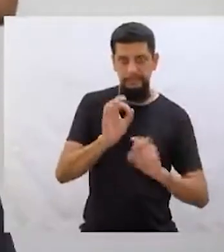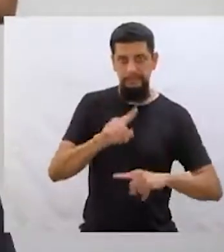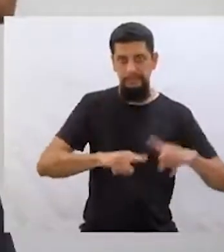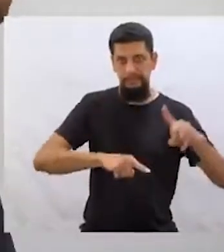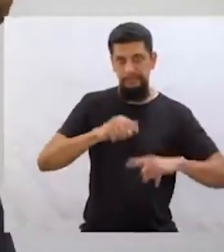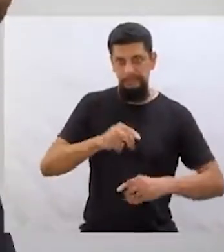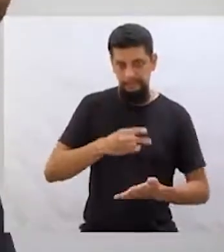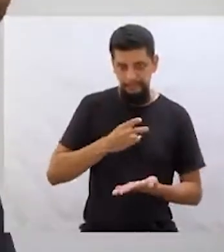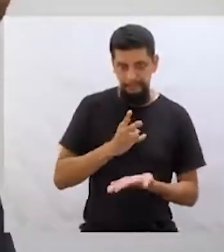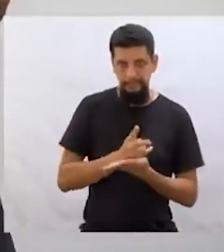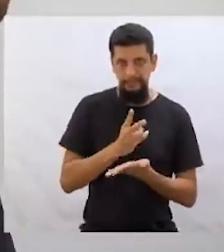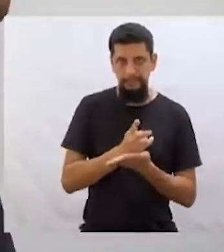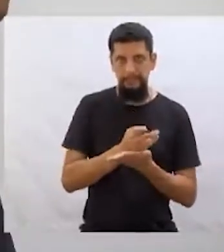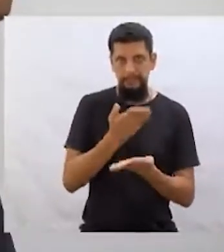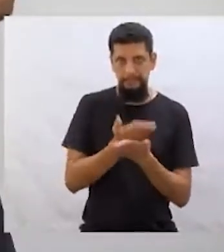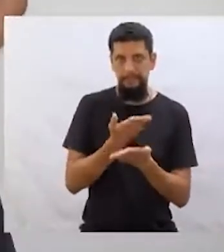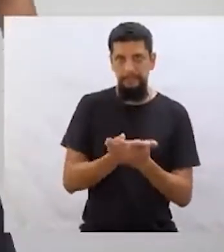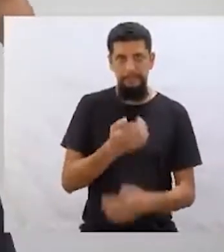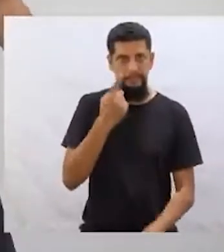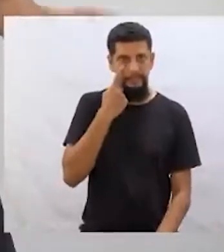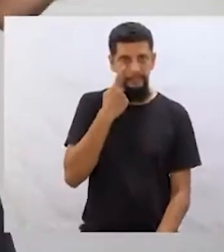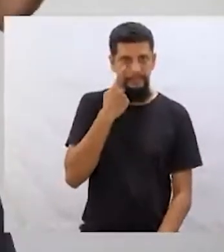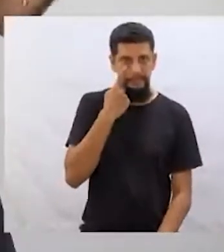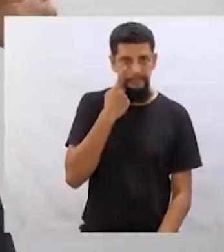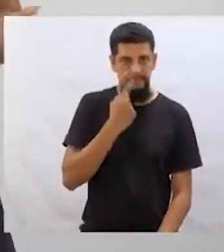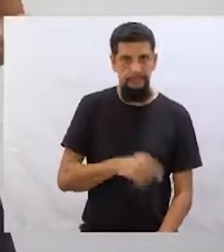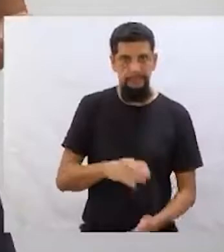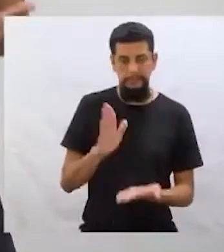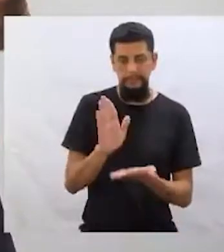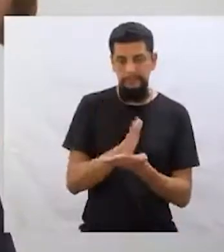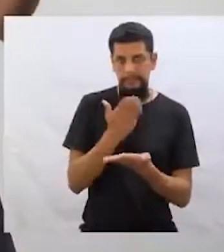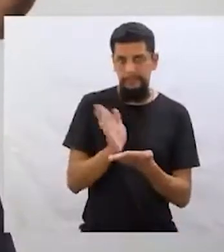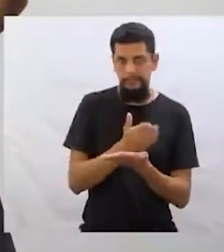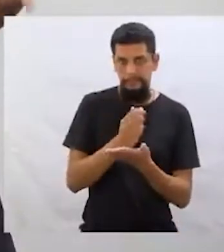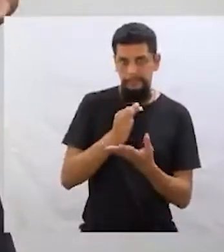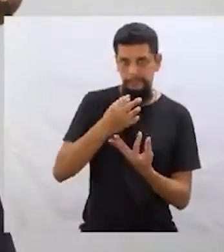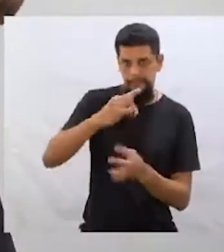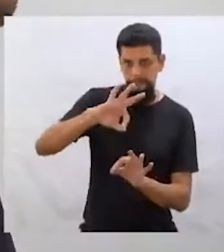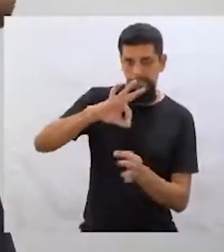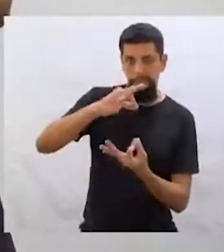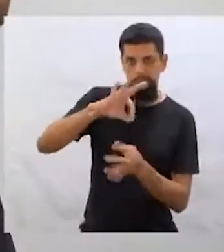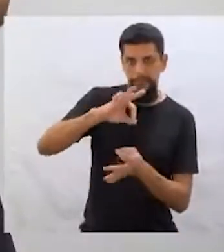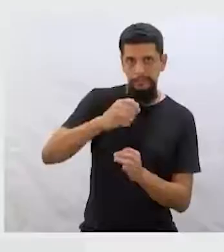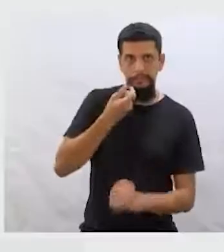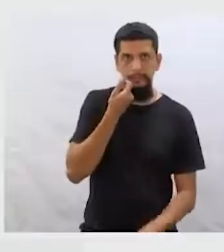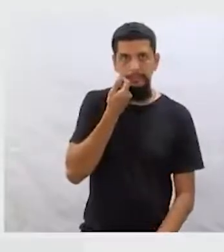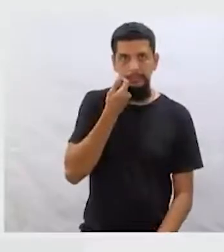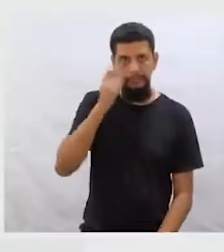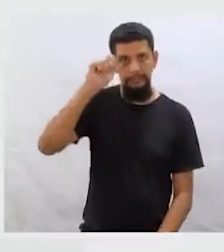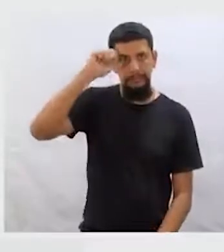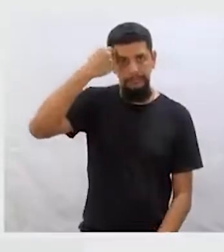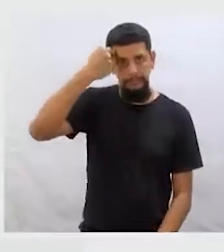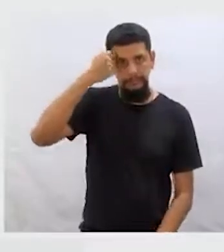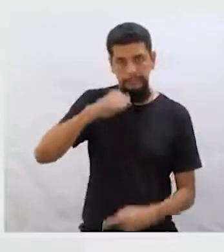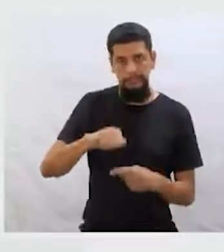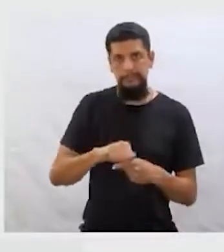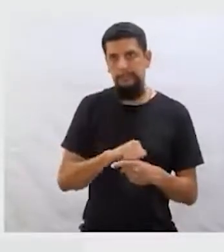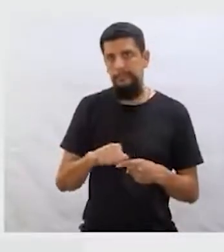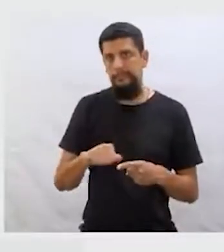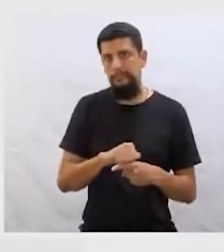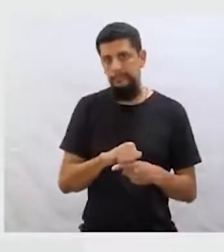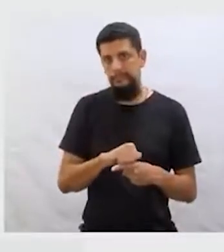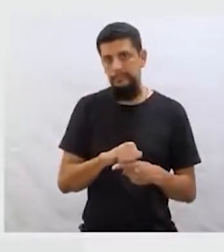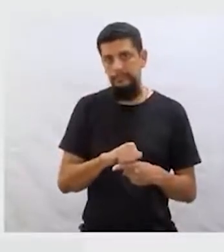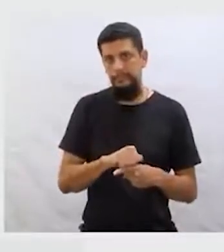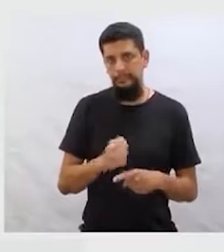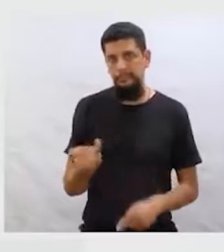separar os materiais para dar início. Olha só, separem o caderno ou a folha que vocês já utilizam, o lápis preto,